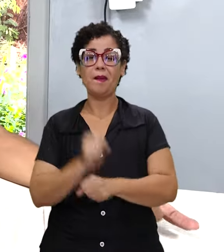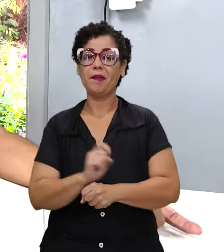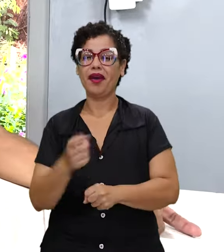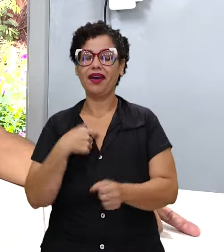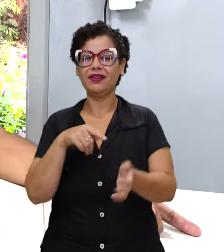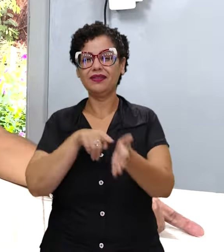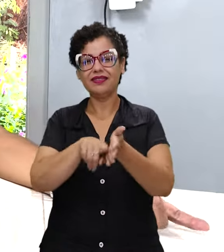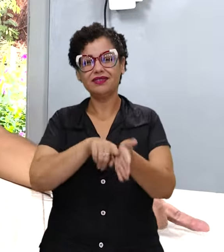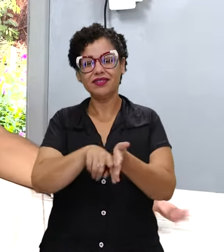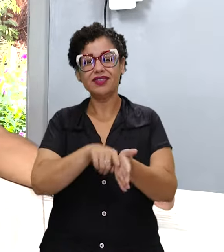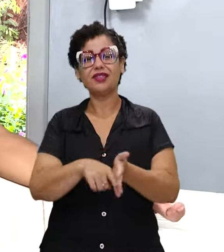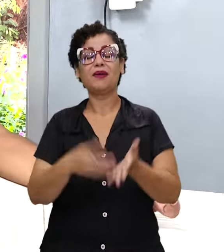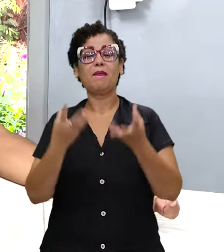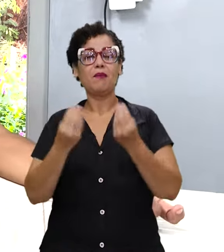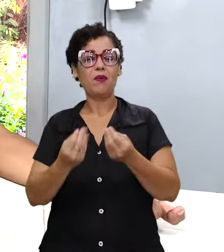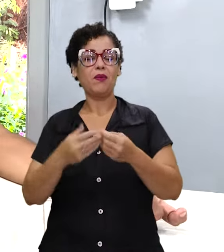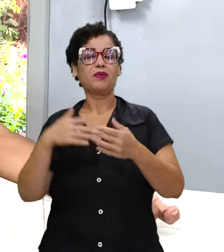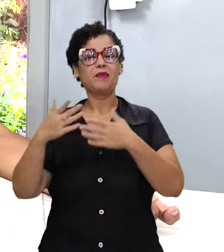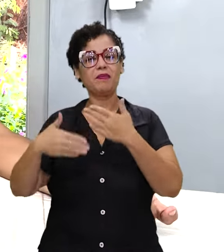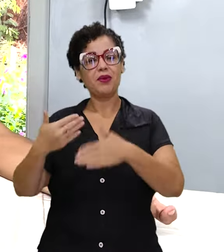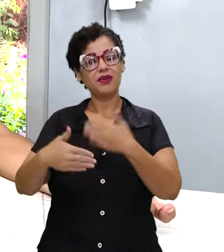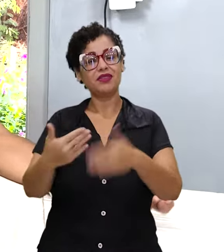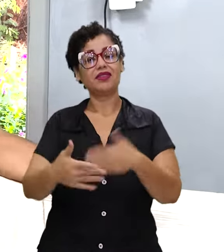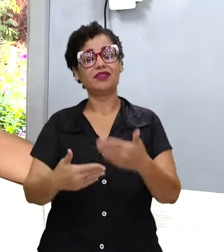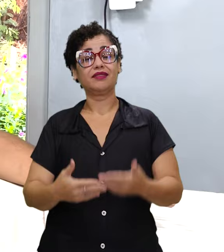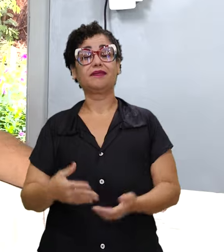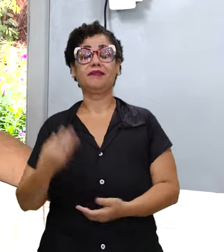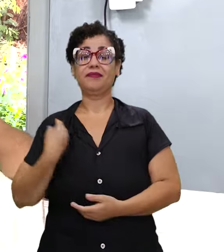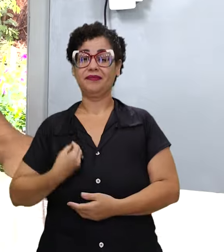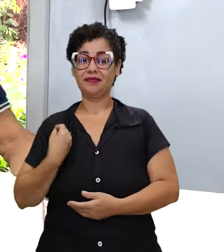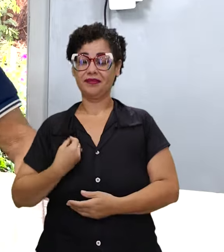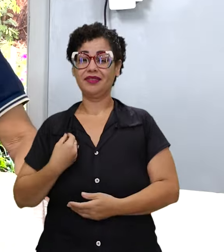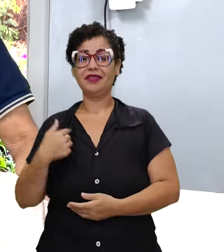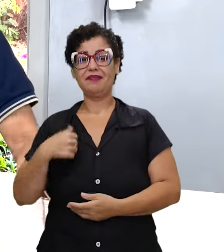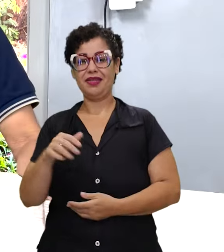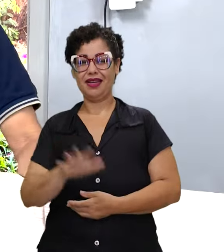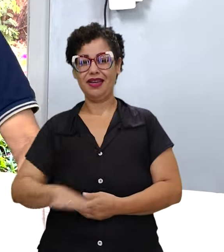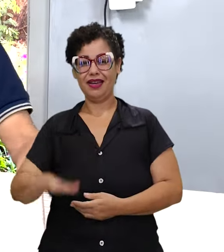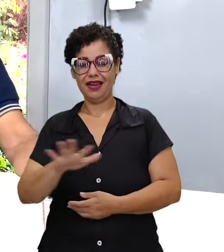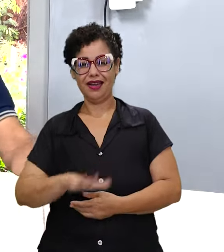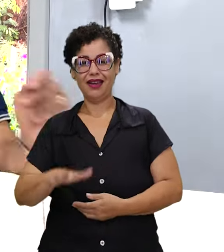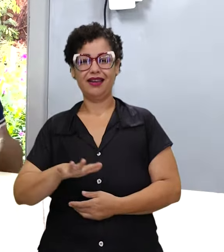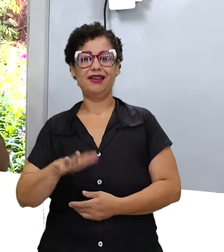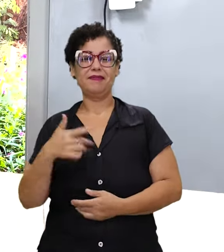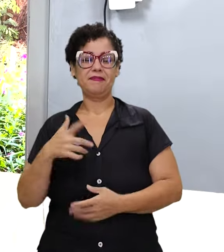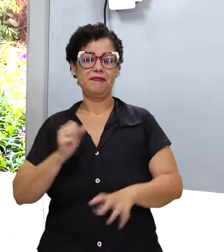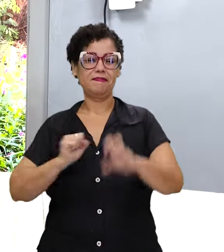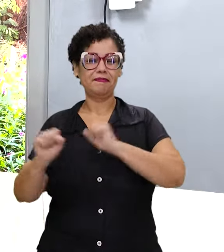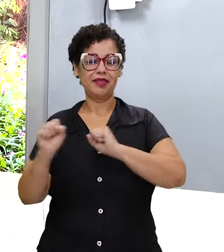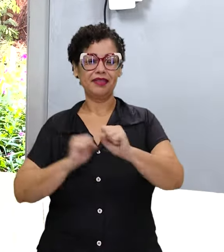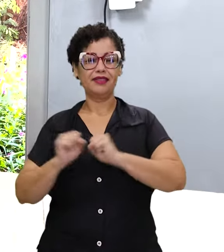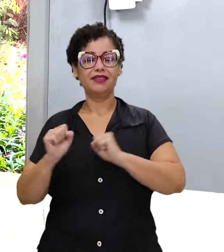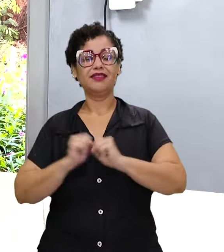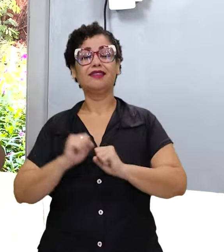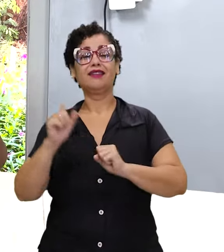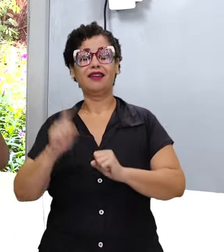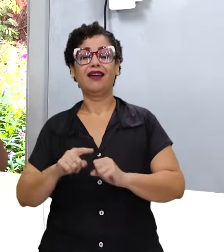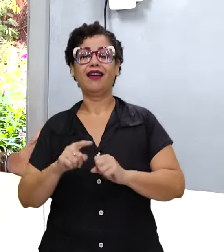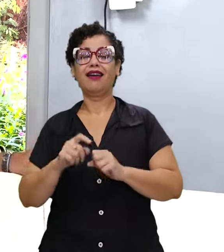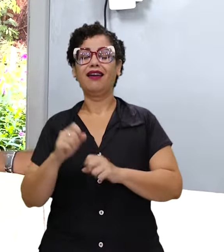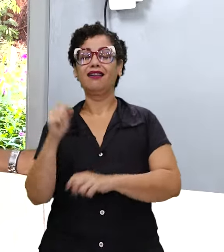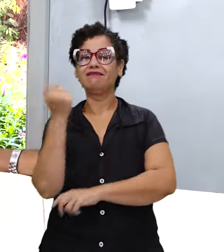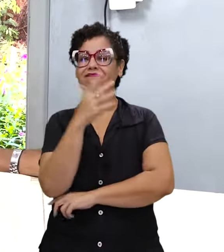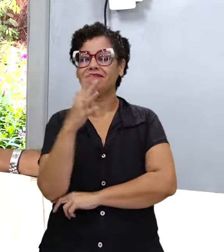investigo muitos processos. Atualmente, a minha paixão são as impressões